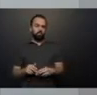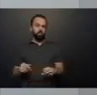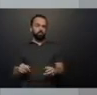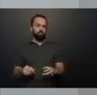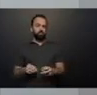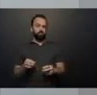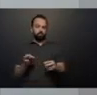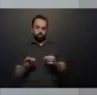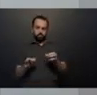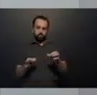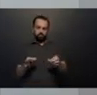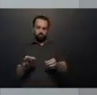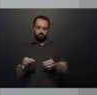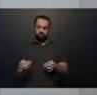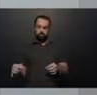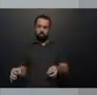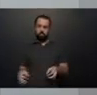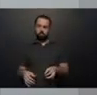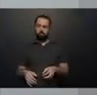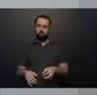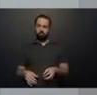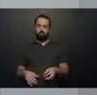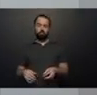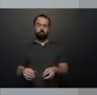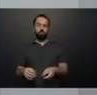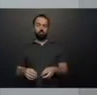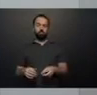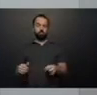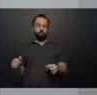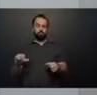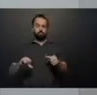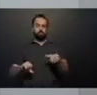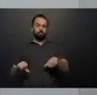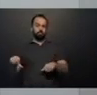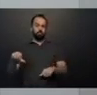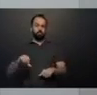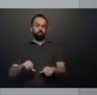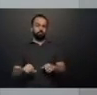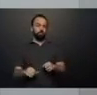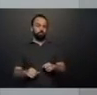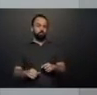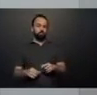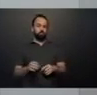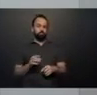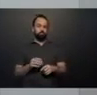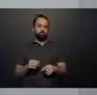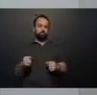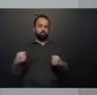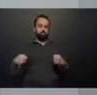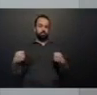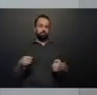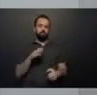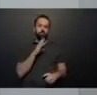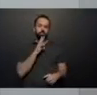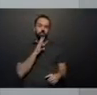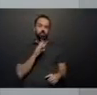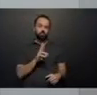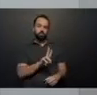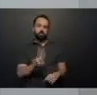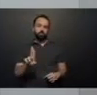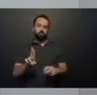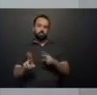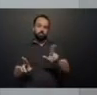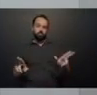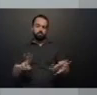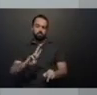para alguns procedimentos. Para o estudo da química, é conveniente conhecermos os nomes e as